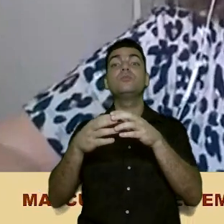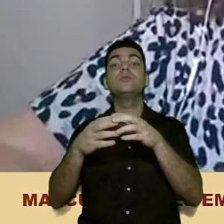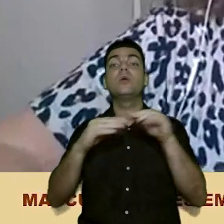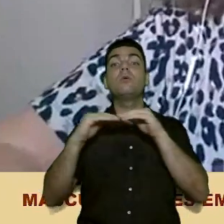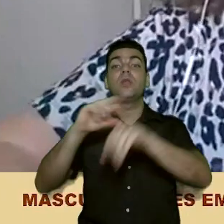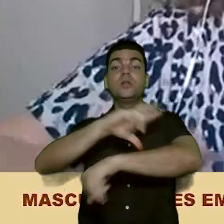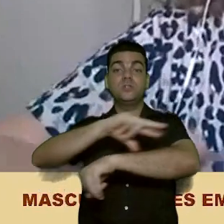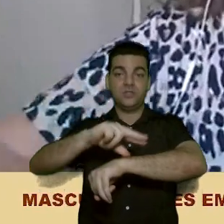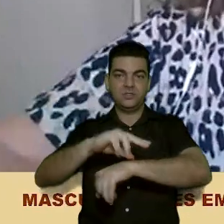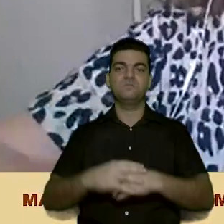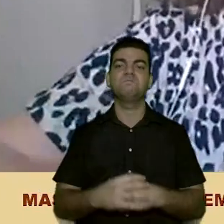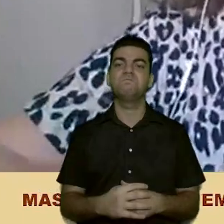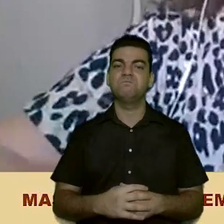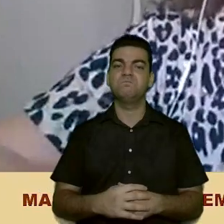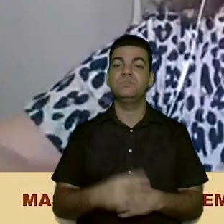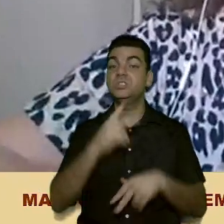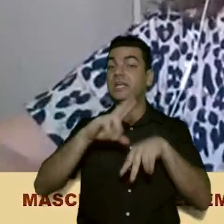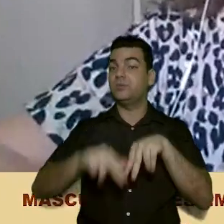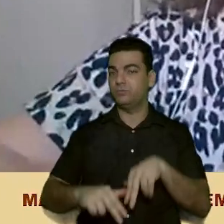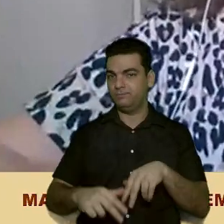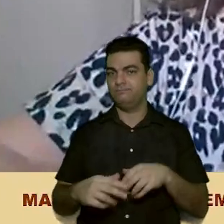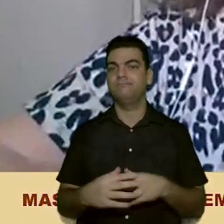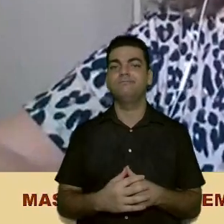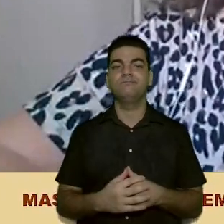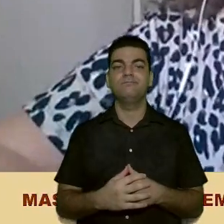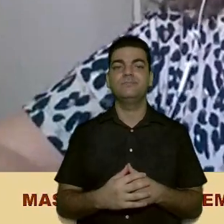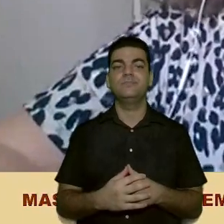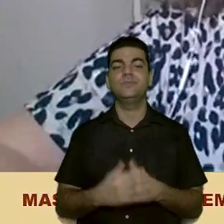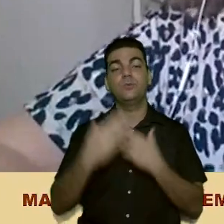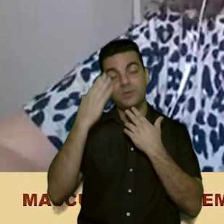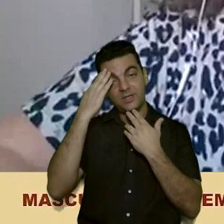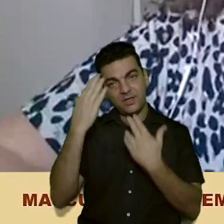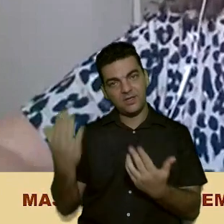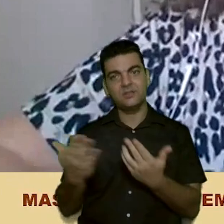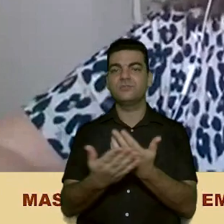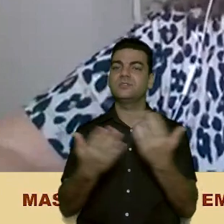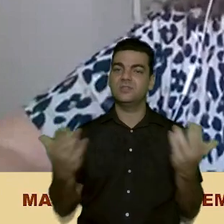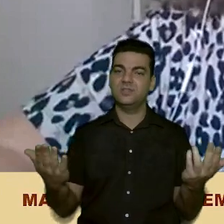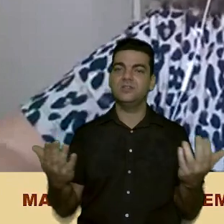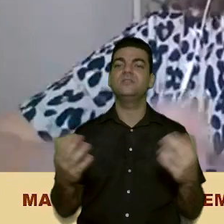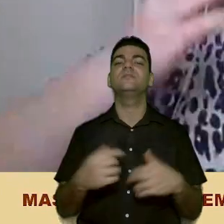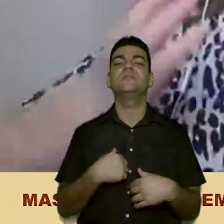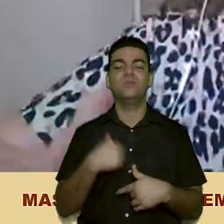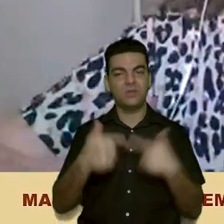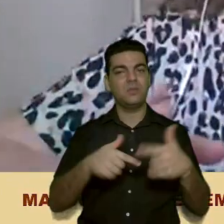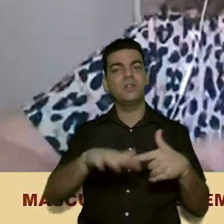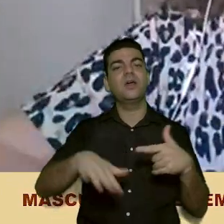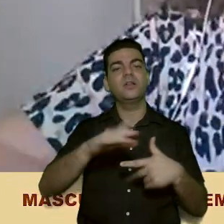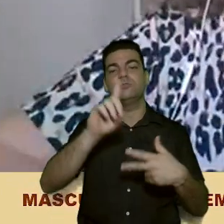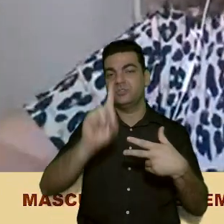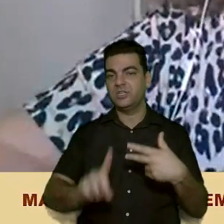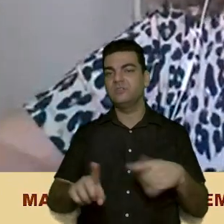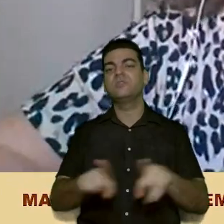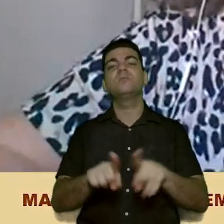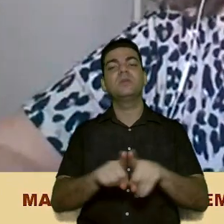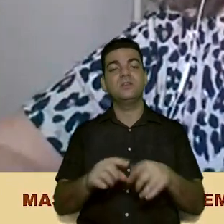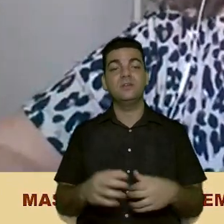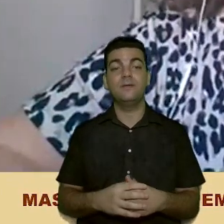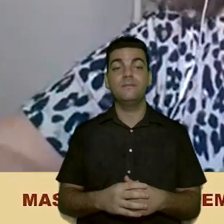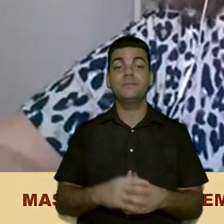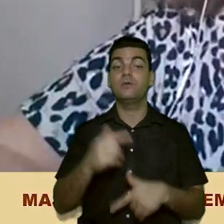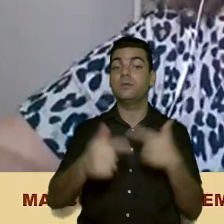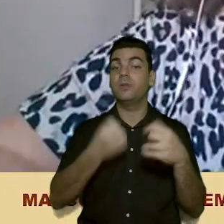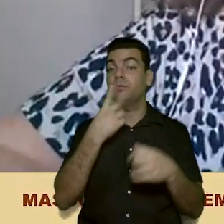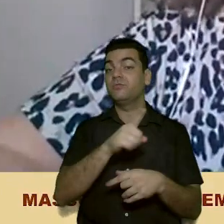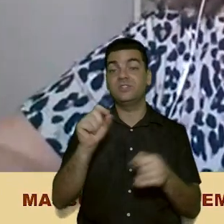Terezinha, e outros membros e membras da Comissão de Equidade de Gênero e da Escola de Magistratura. Então, fico aqui meu reconhecimento como